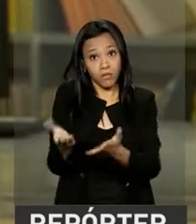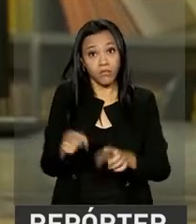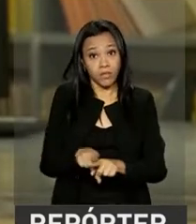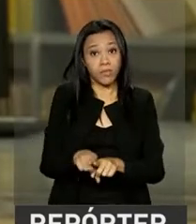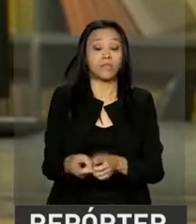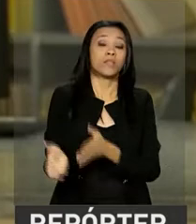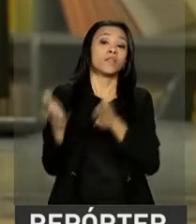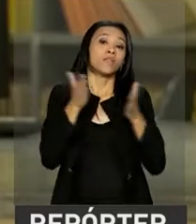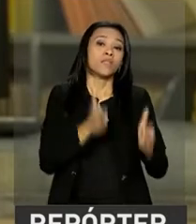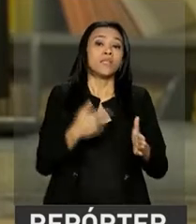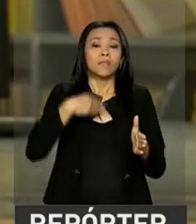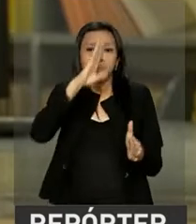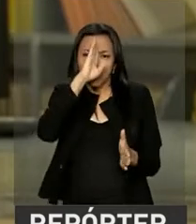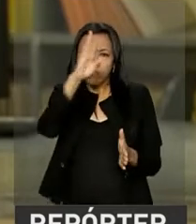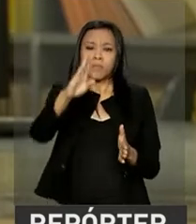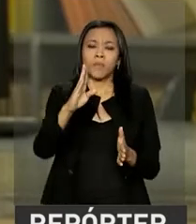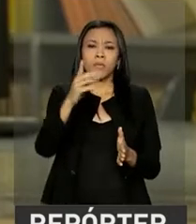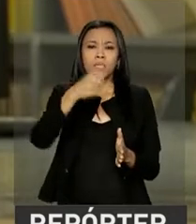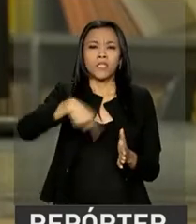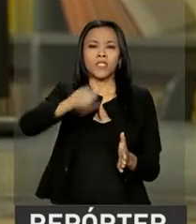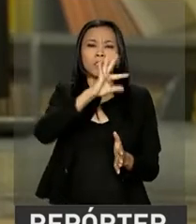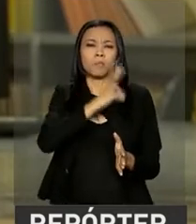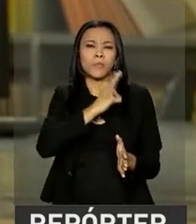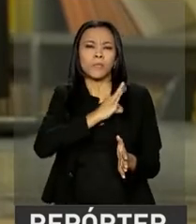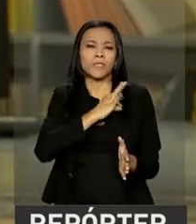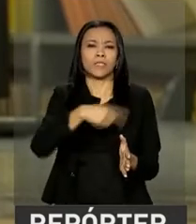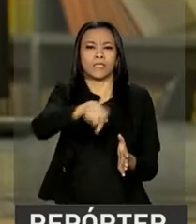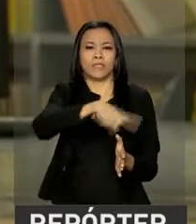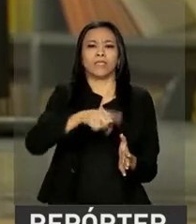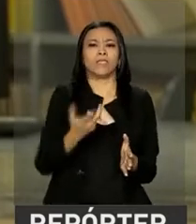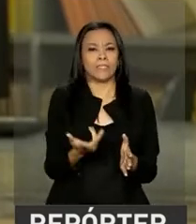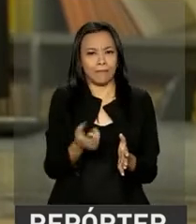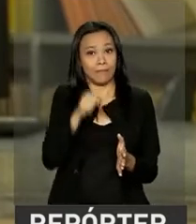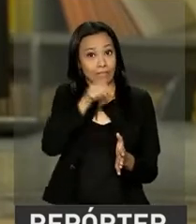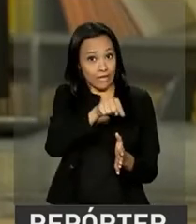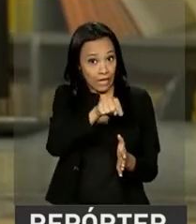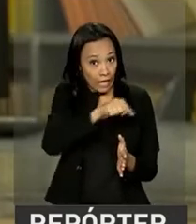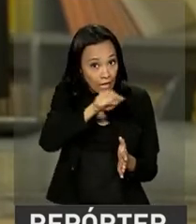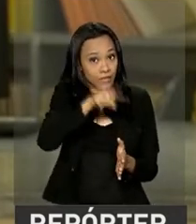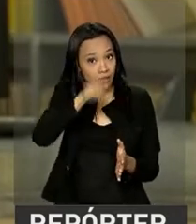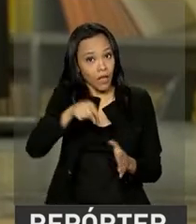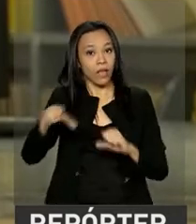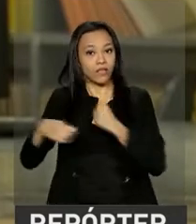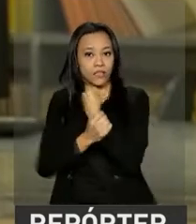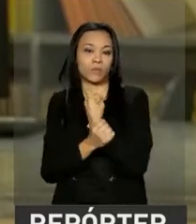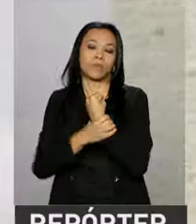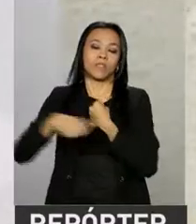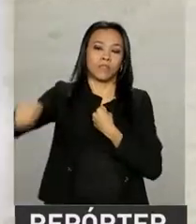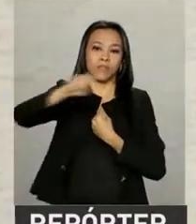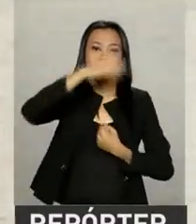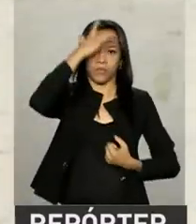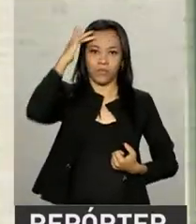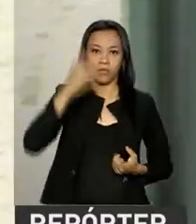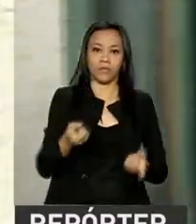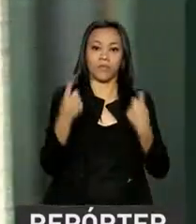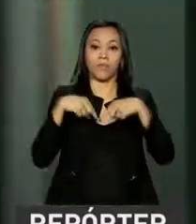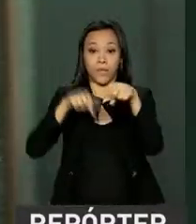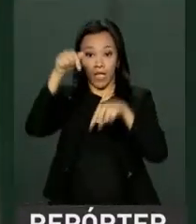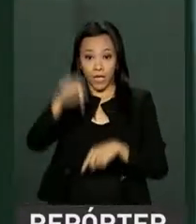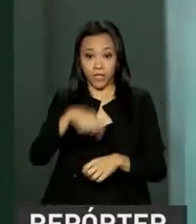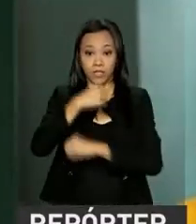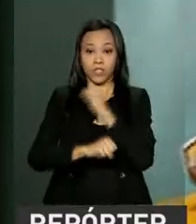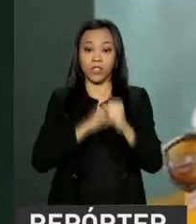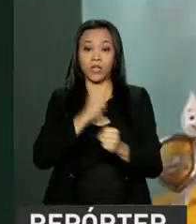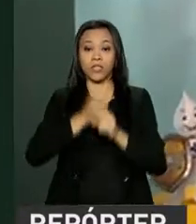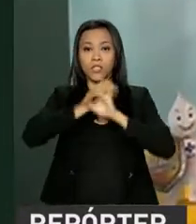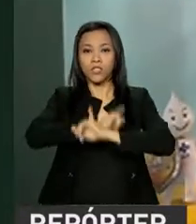principalmente os policiais que fazem a segurança da população este ano a campanha nacional de vacinação